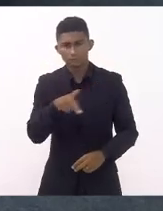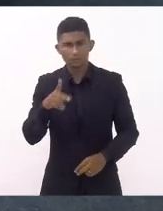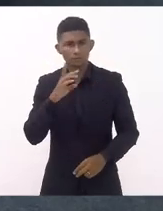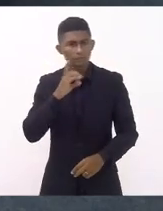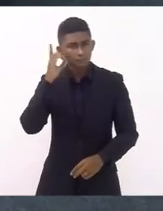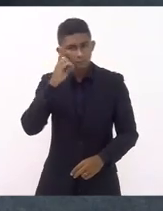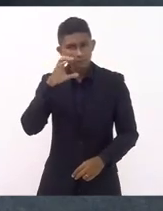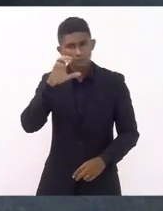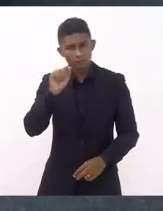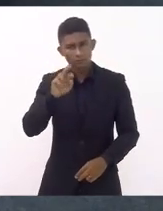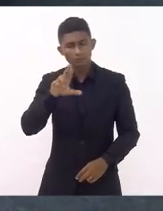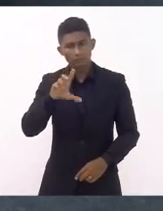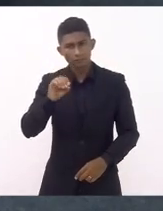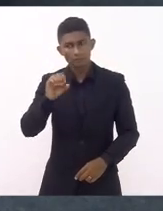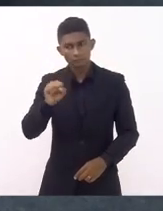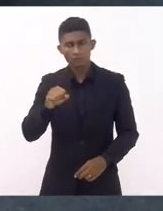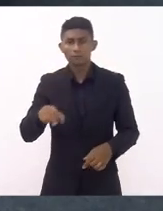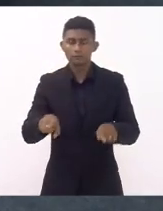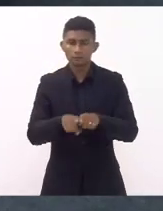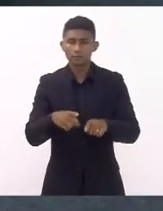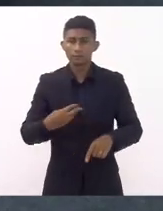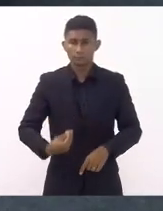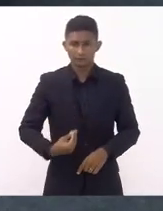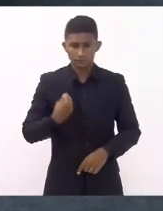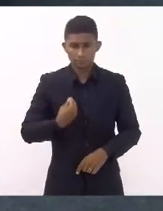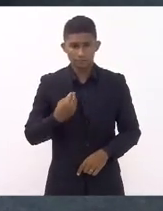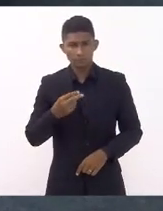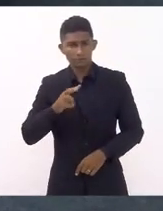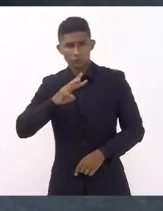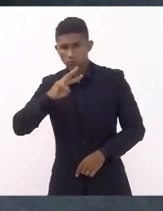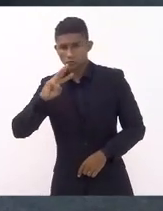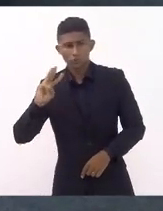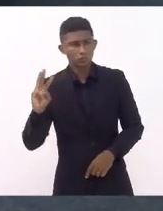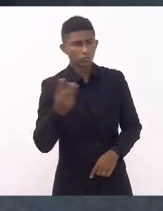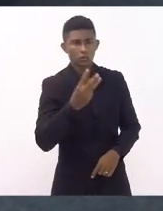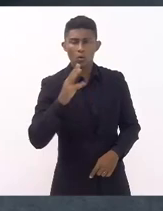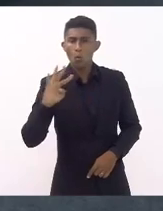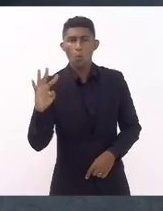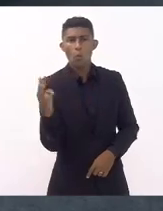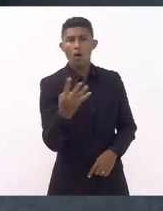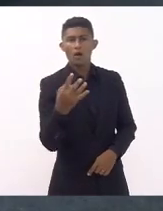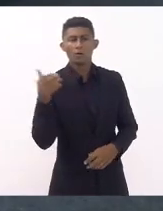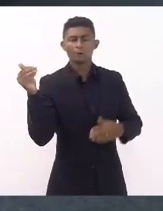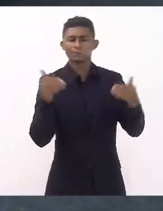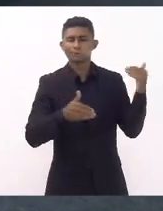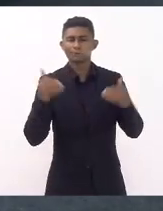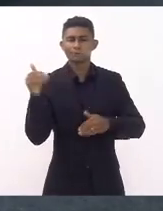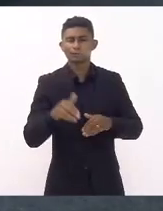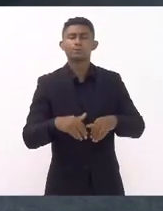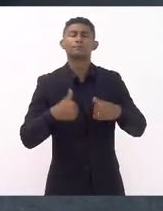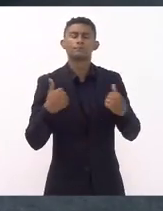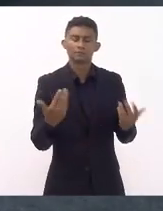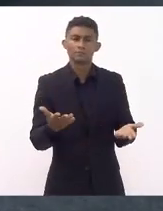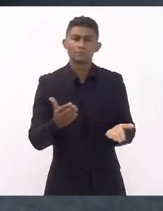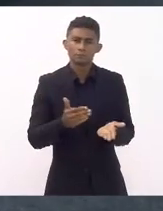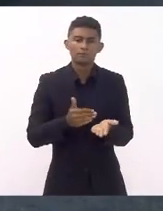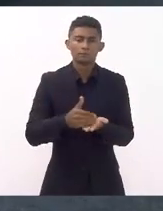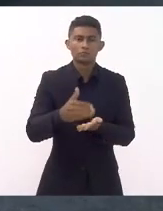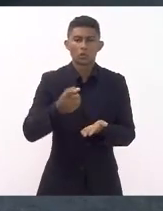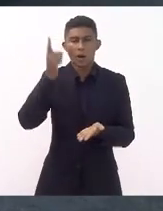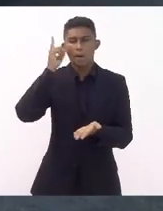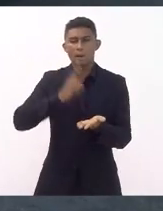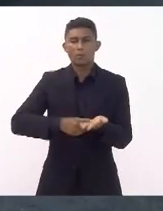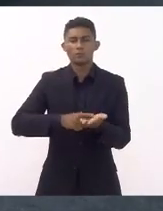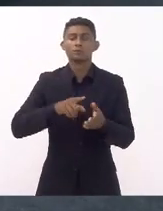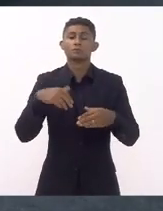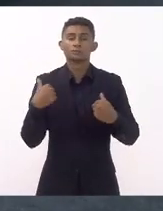Augusto, com a presença do deputado Amorim, deputada Marta Rocha, deputado Márcio Galberto, nasce, então, esse importante acordo. Então, neste